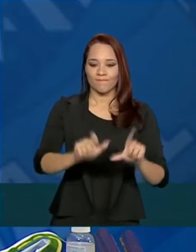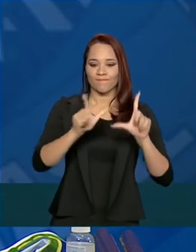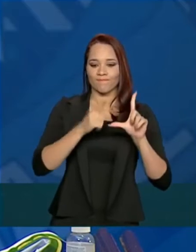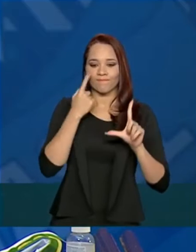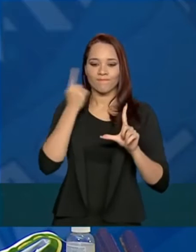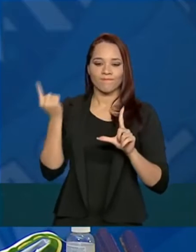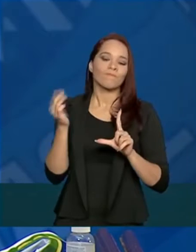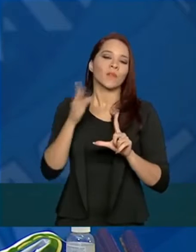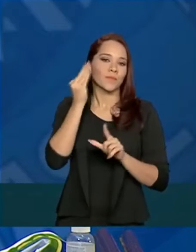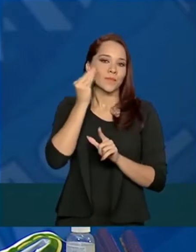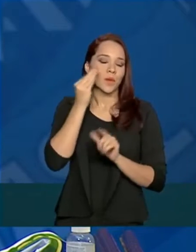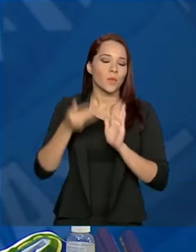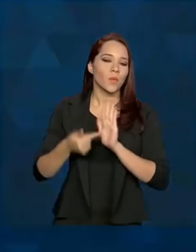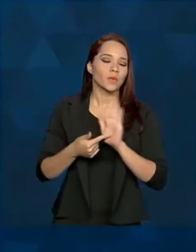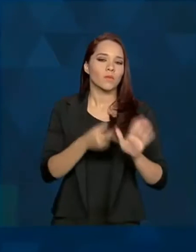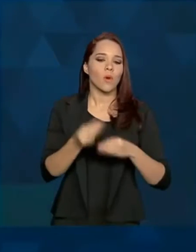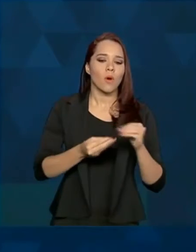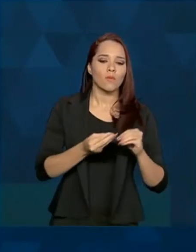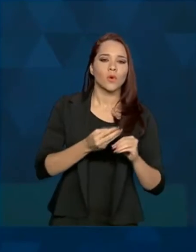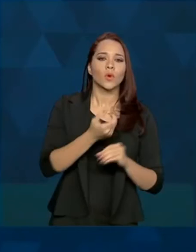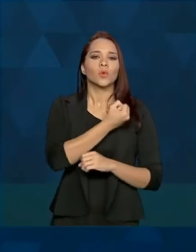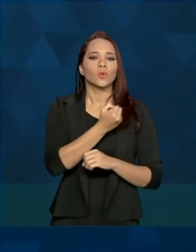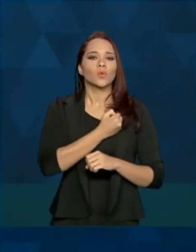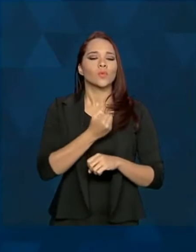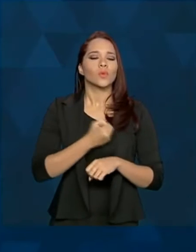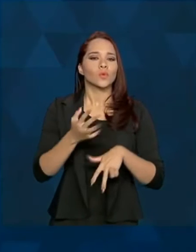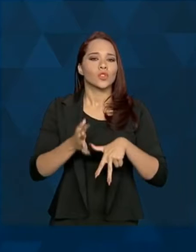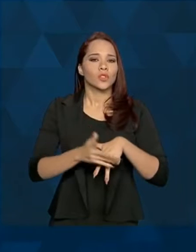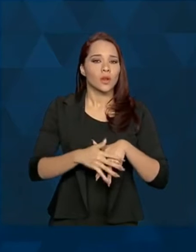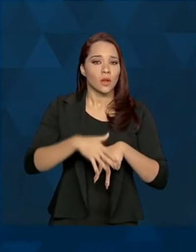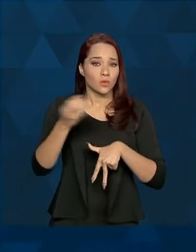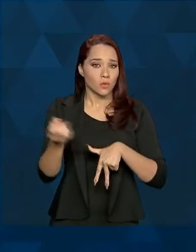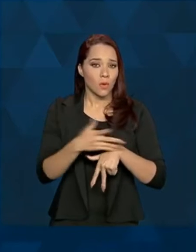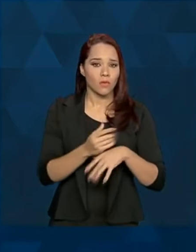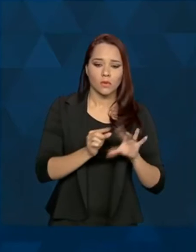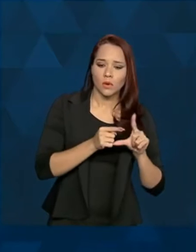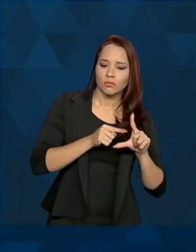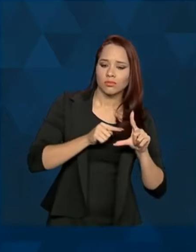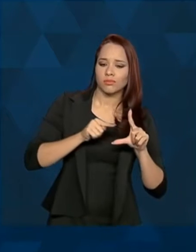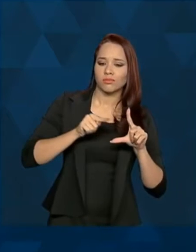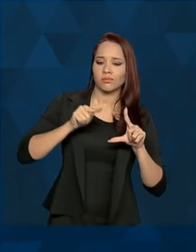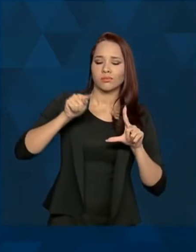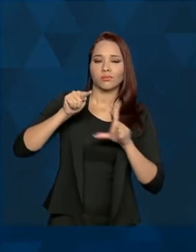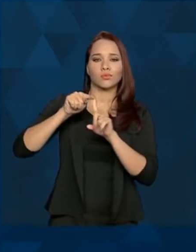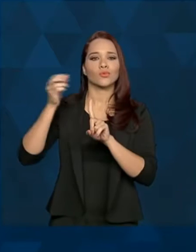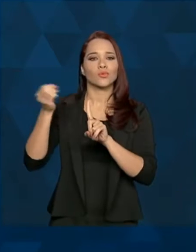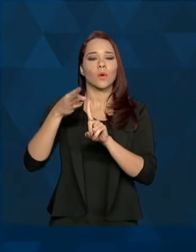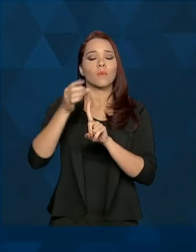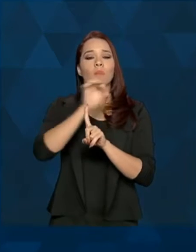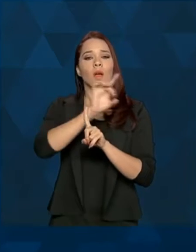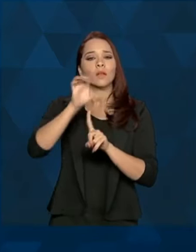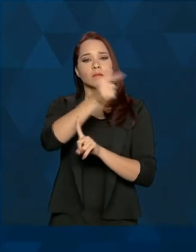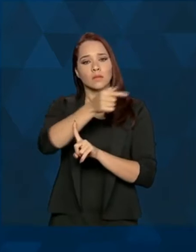figura, a gente tenta mostrar a evolução dos números de casos novos de Covid-19 por